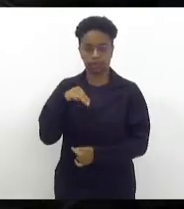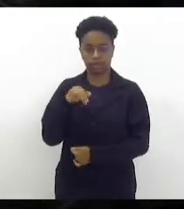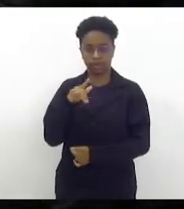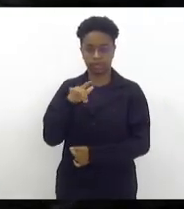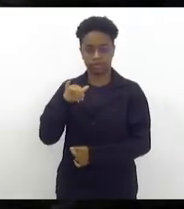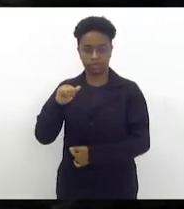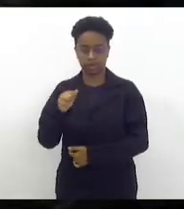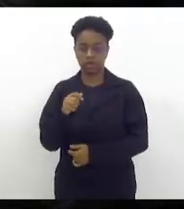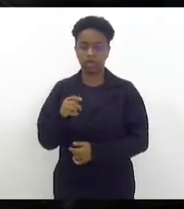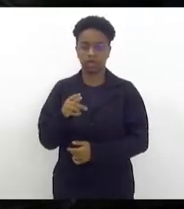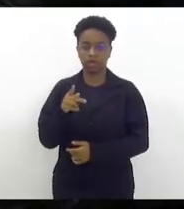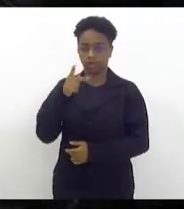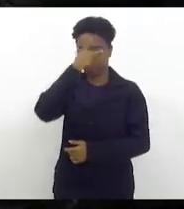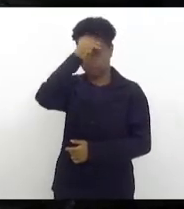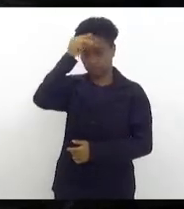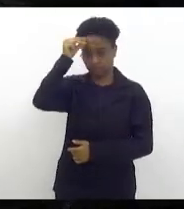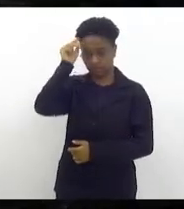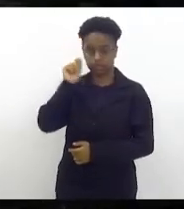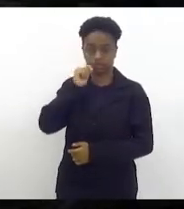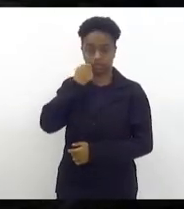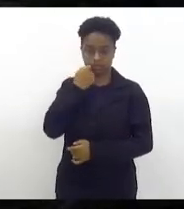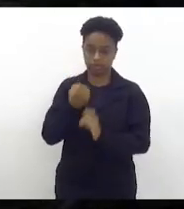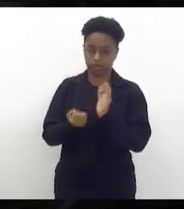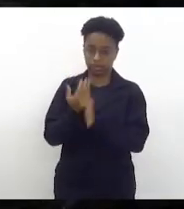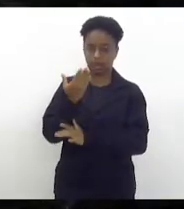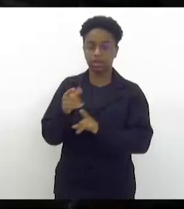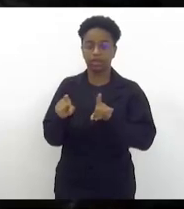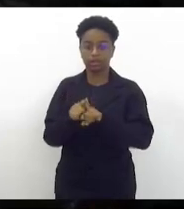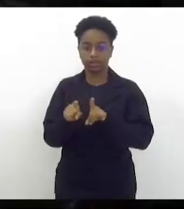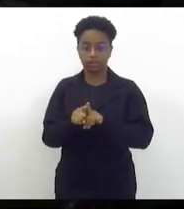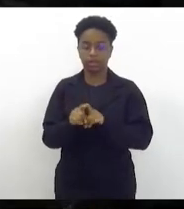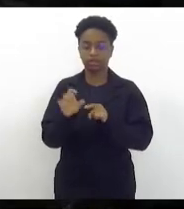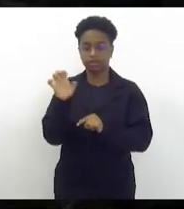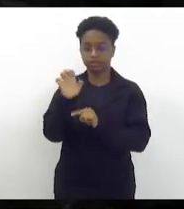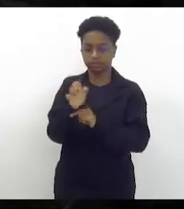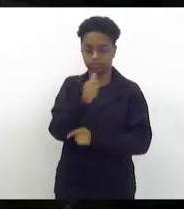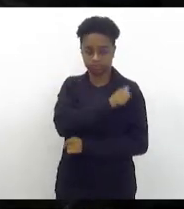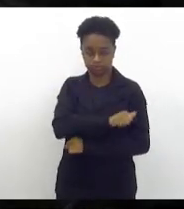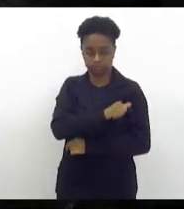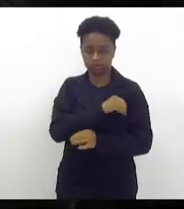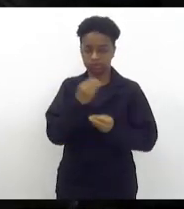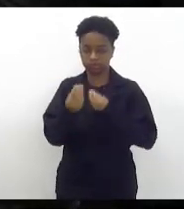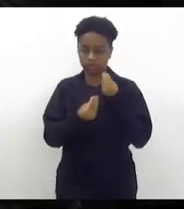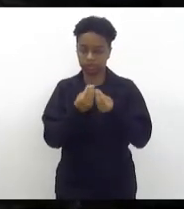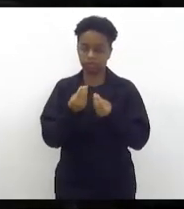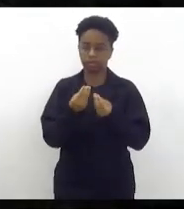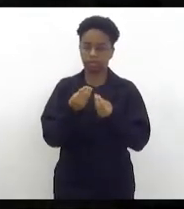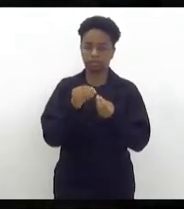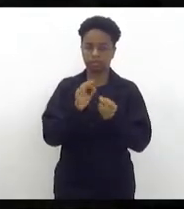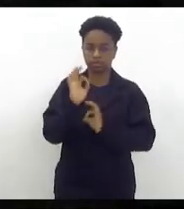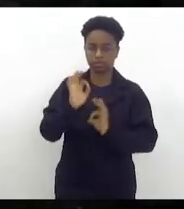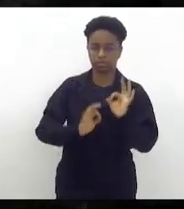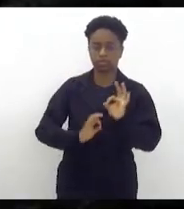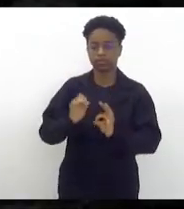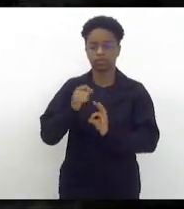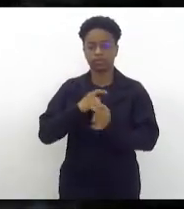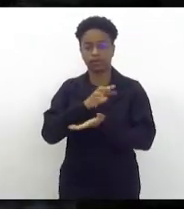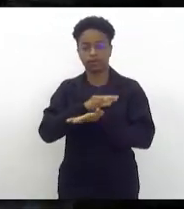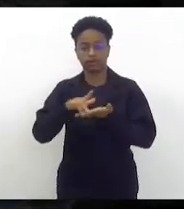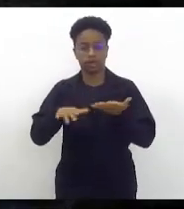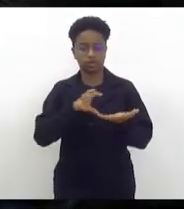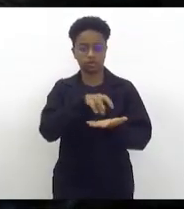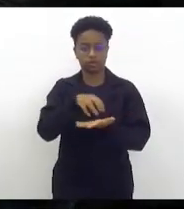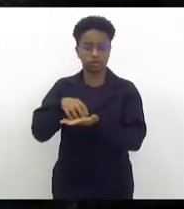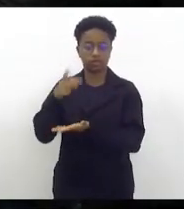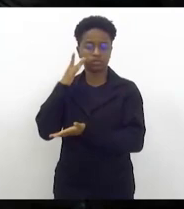em segundo lugar, com as blitz que têm acontecido por todo o Estado do Rio de Janeiro, envolvendo diversos órgãos, que não se sabe qual é o